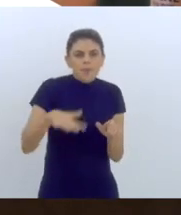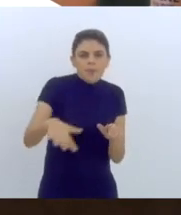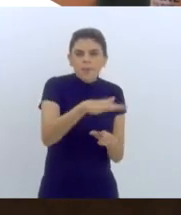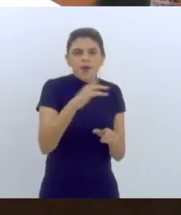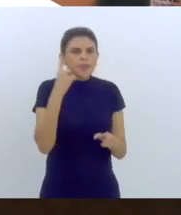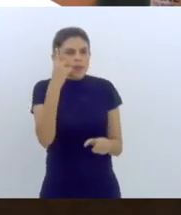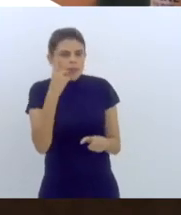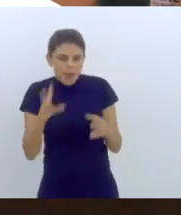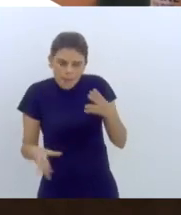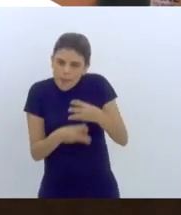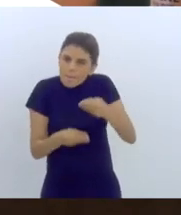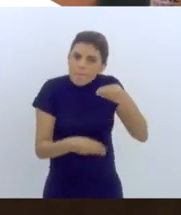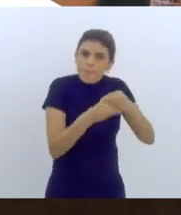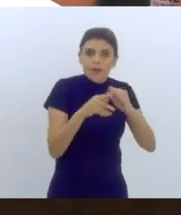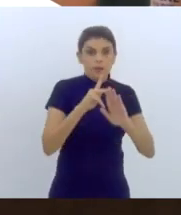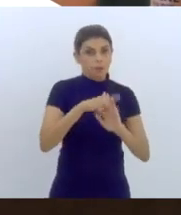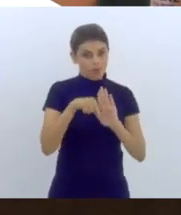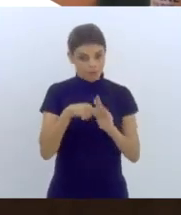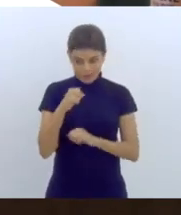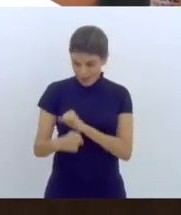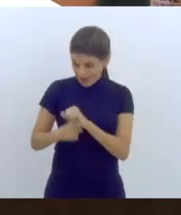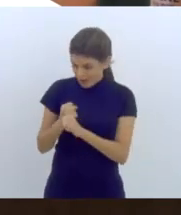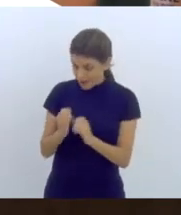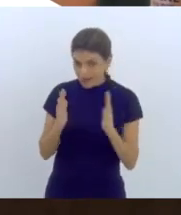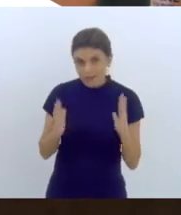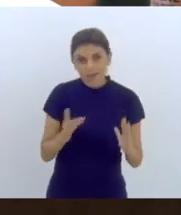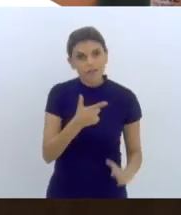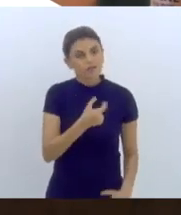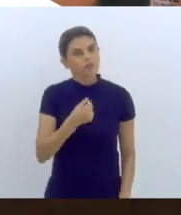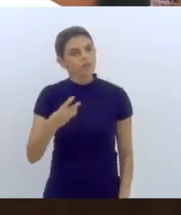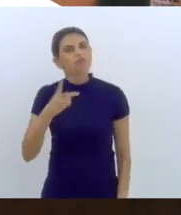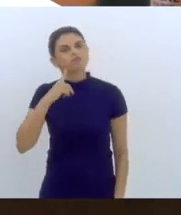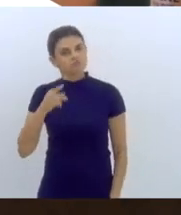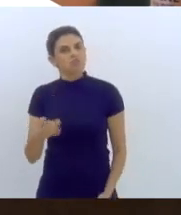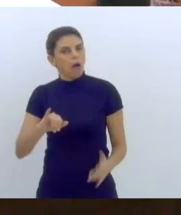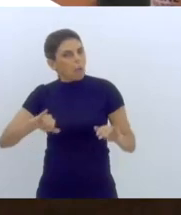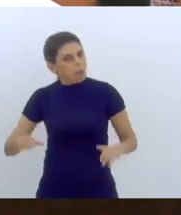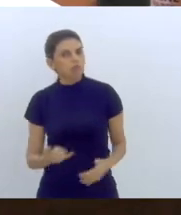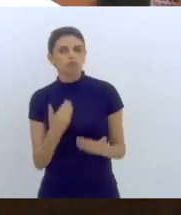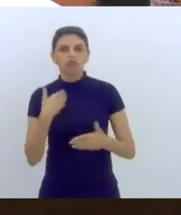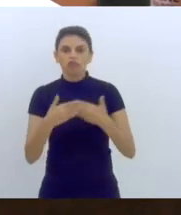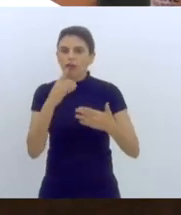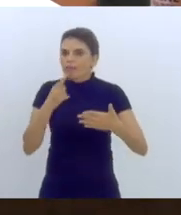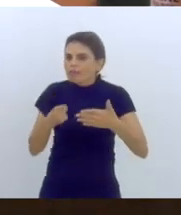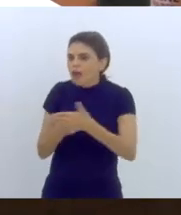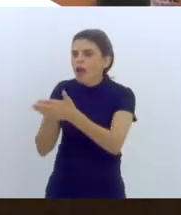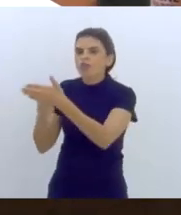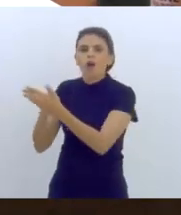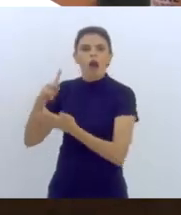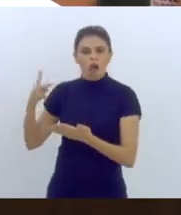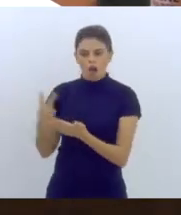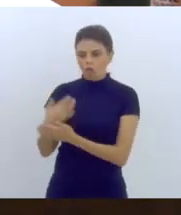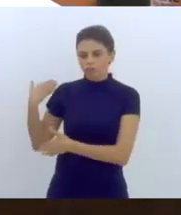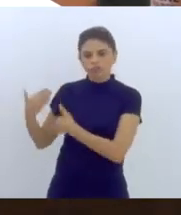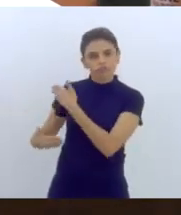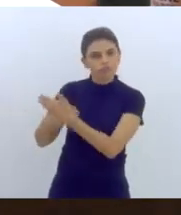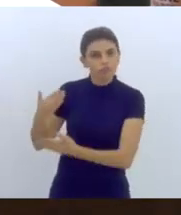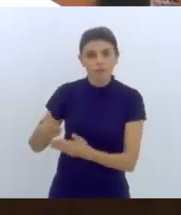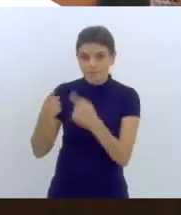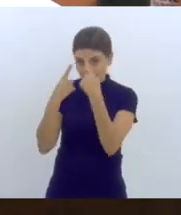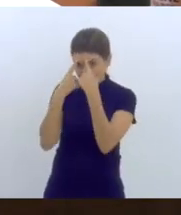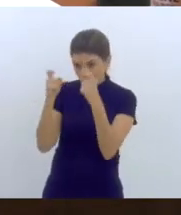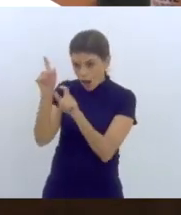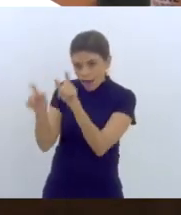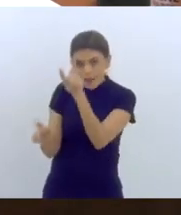um projeto desse ano, que nesse momento é muito oportuno, visto que tivemos já denúncias, né, de relação a violências